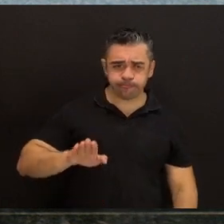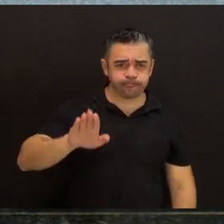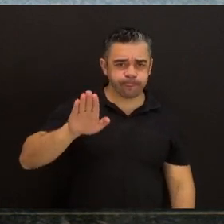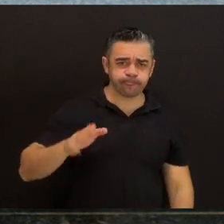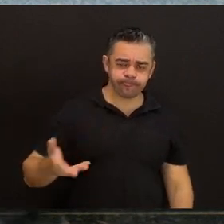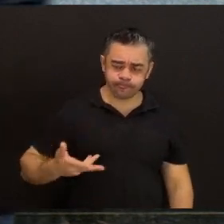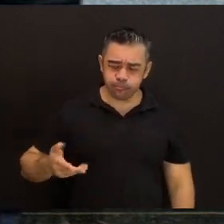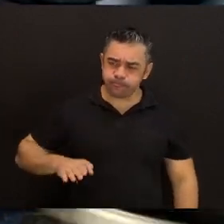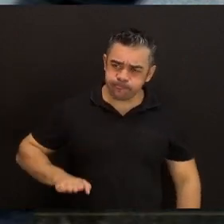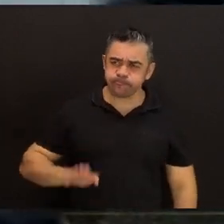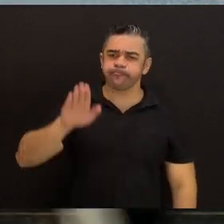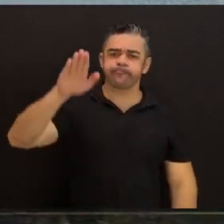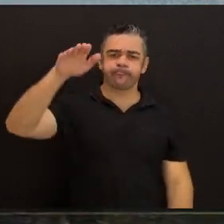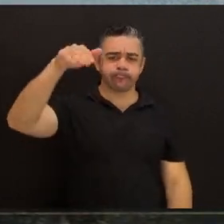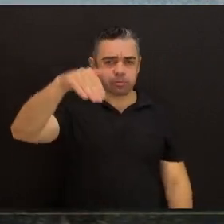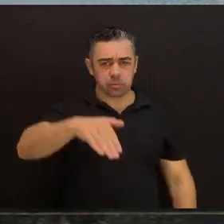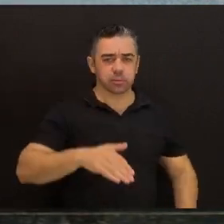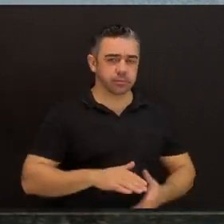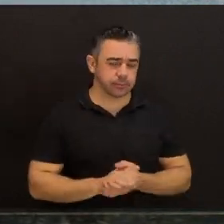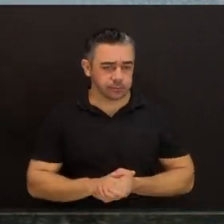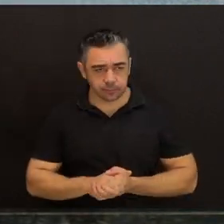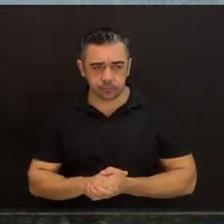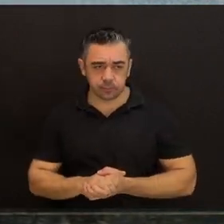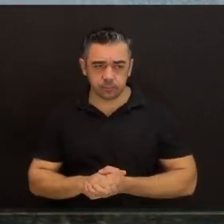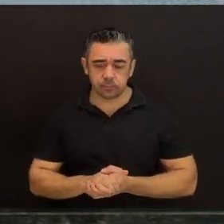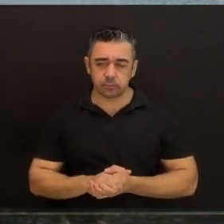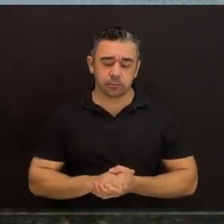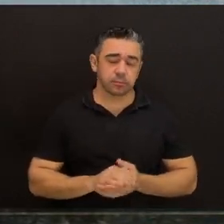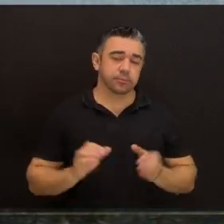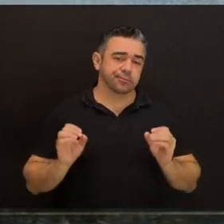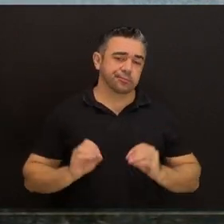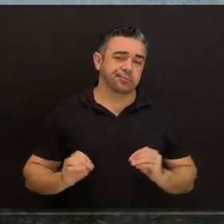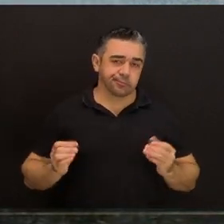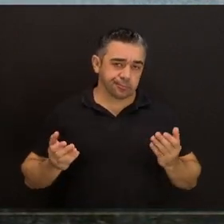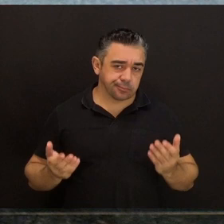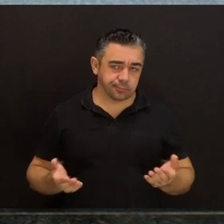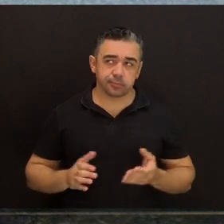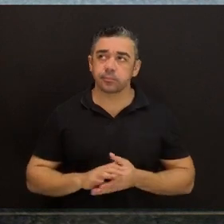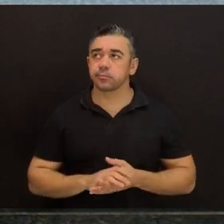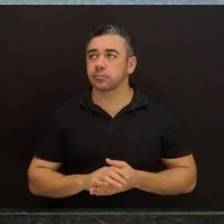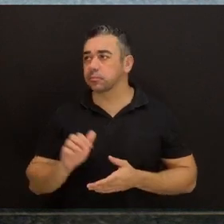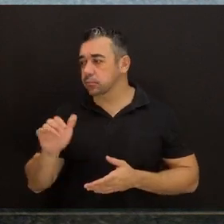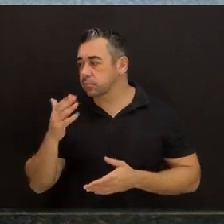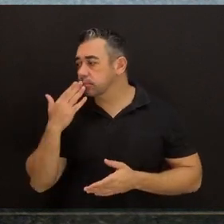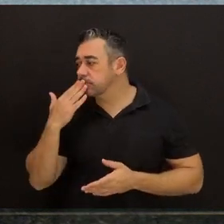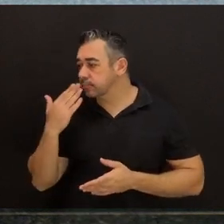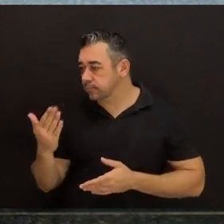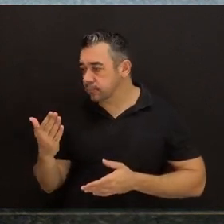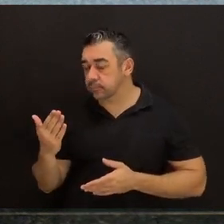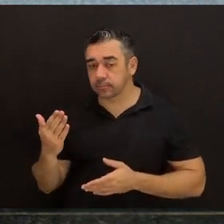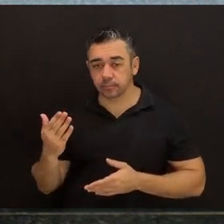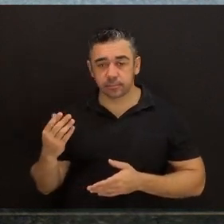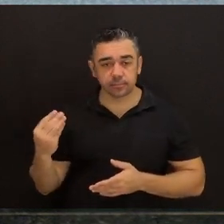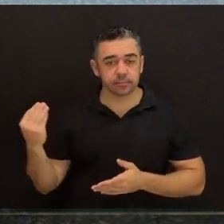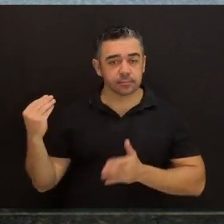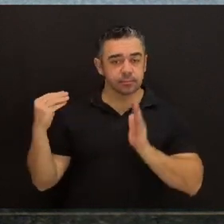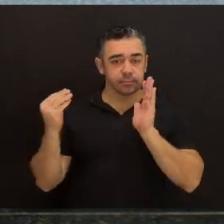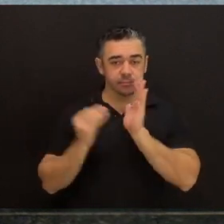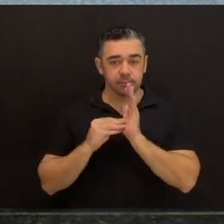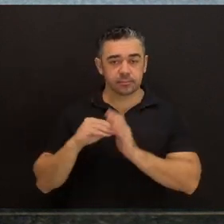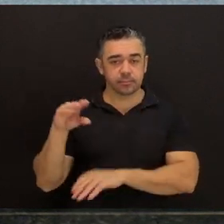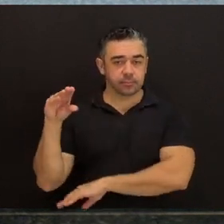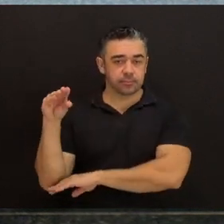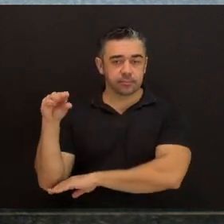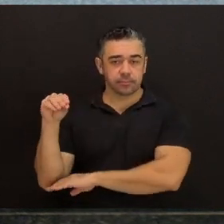velocidade e nada eu fiquei pensando Talvez se tivesse solicitado que colocasse um radar talvez